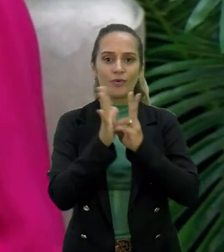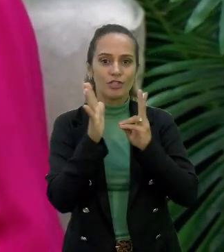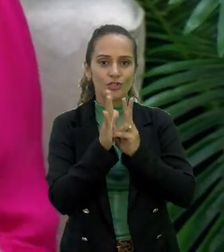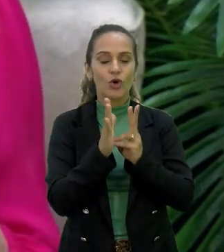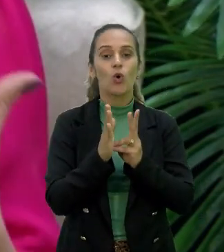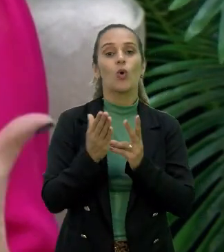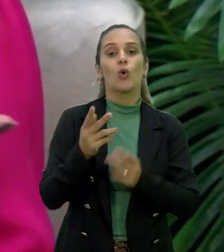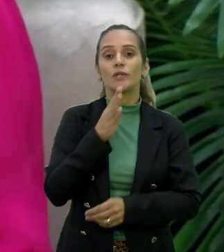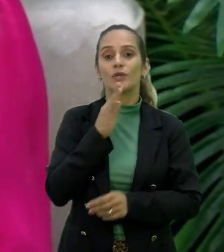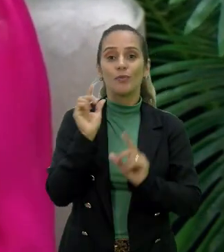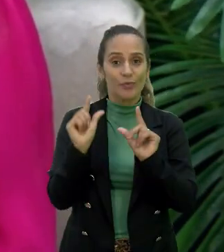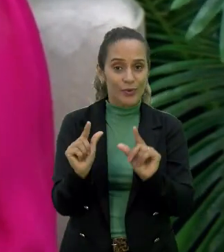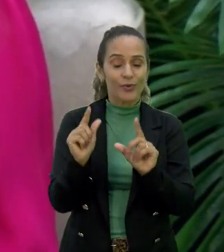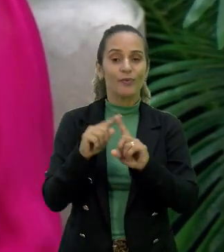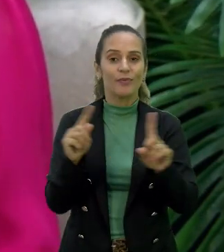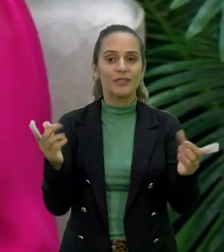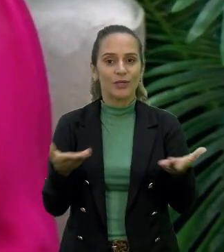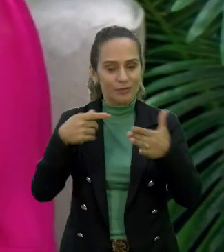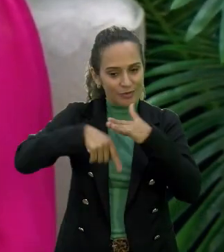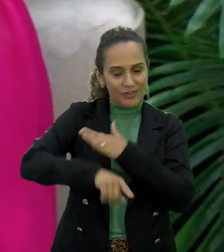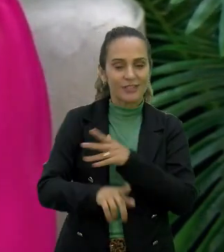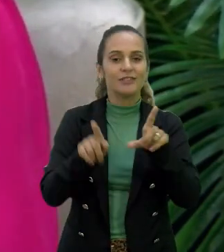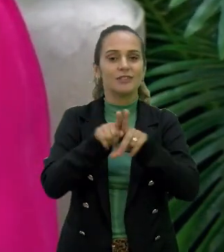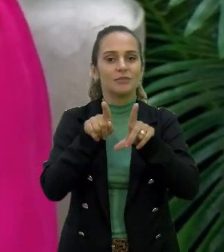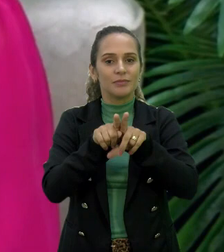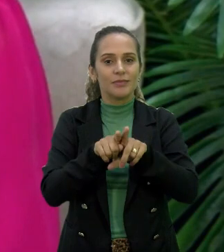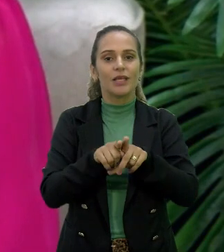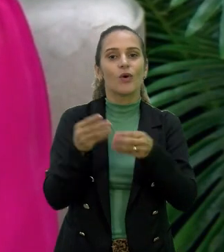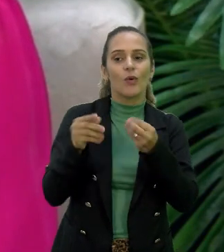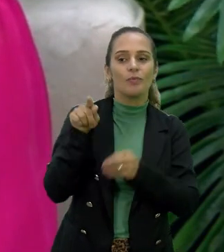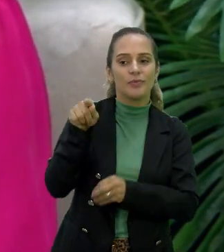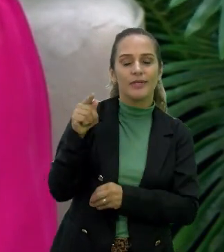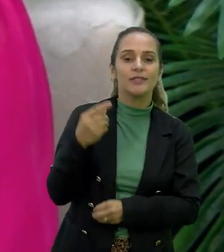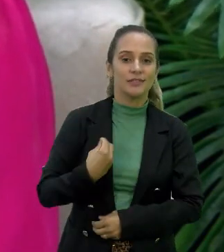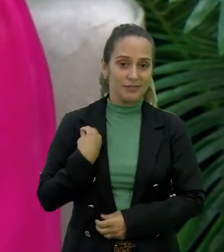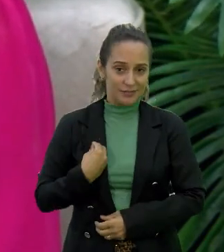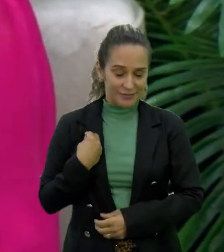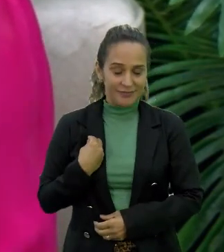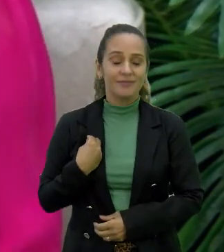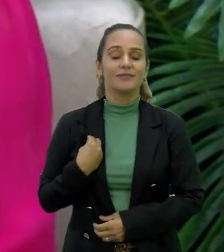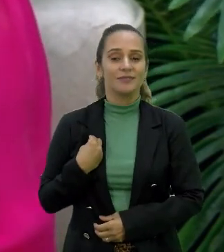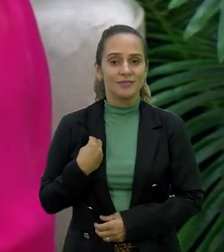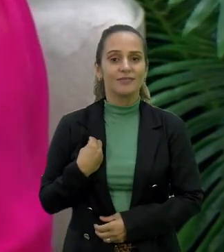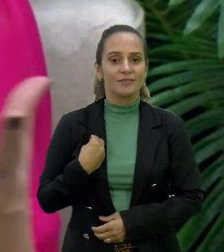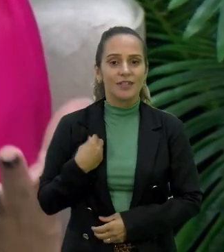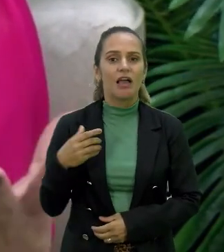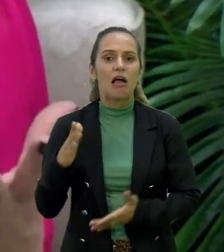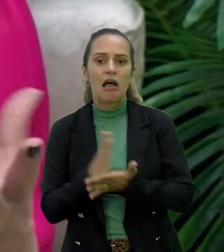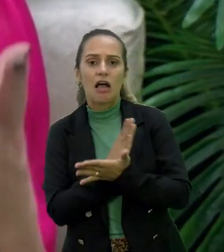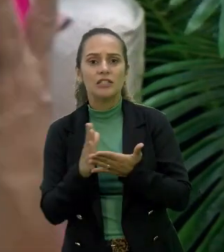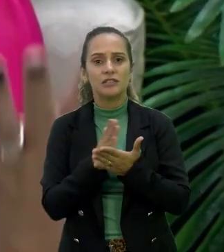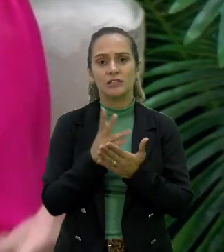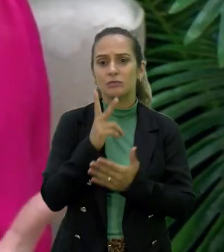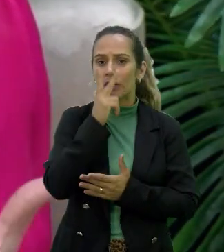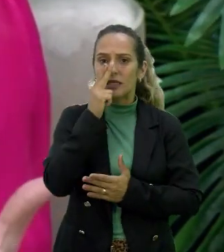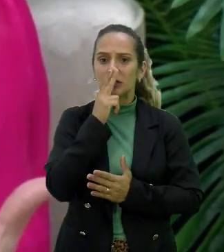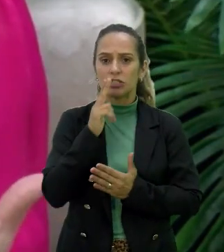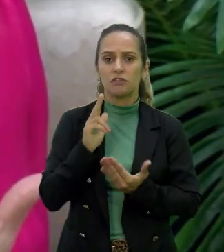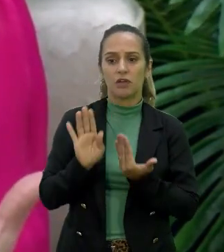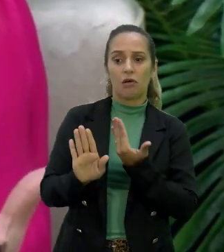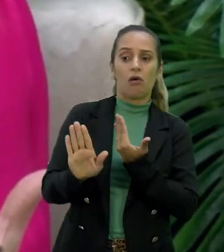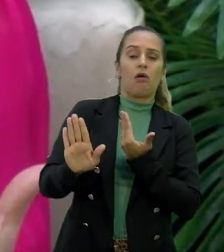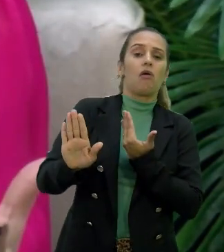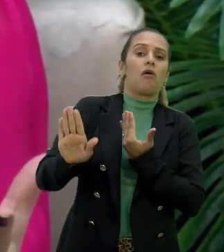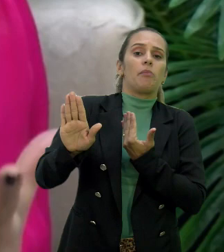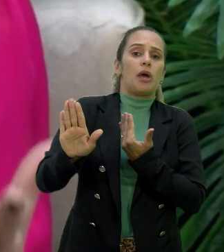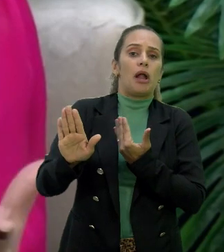a gente conhecia um pouco mas eu tô me aprofundando um pouco mais na porque a gente a gente vive às vezes numa bolha né